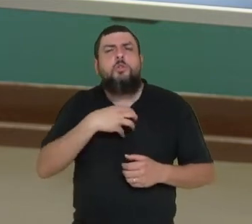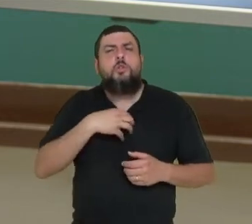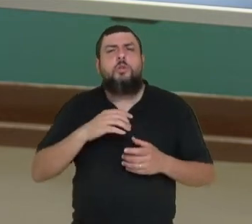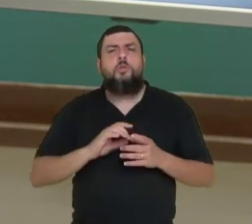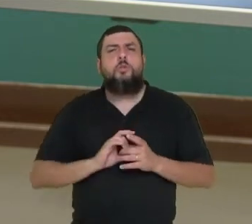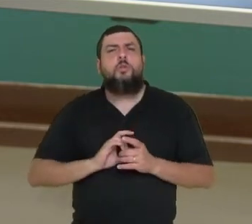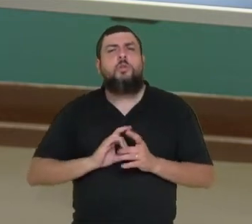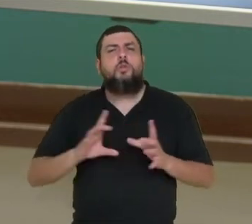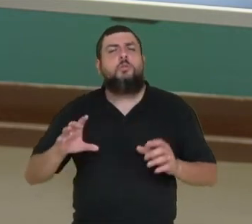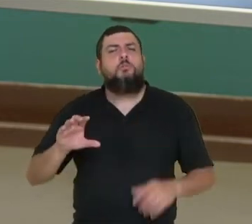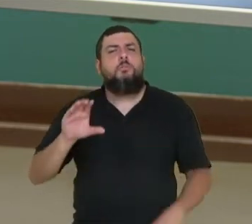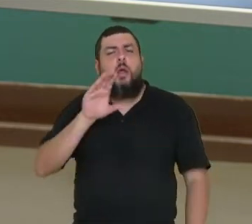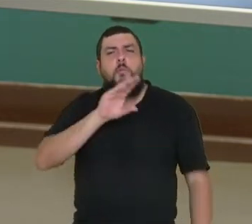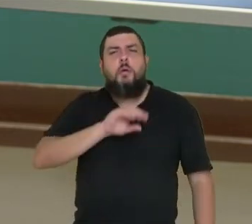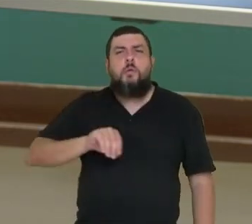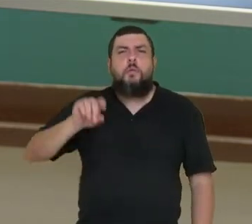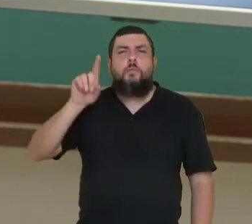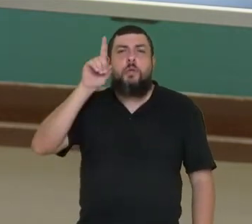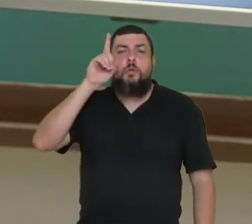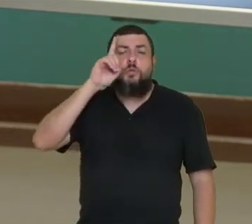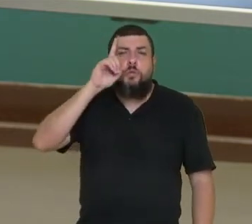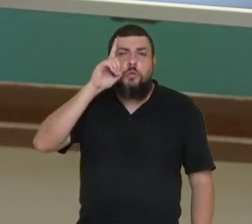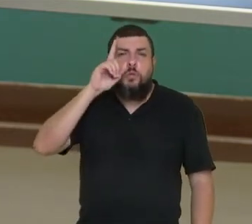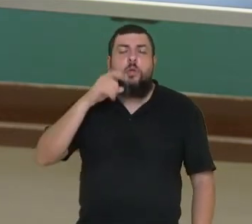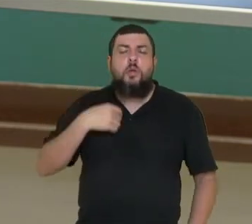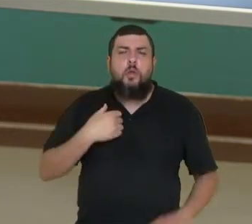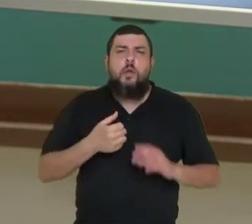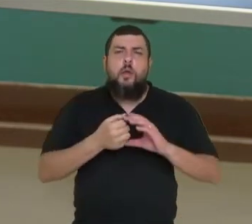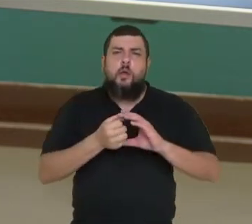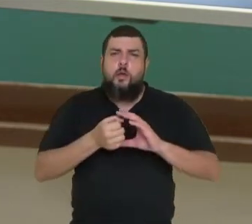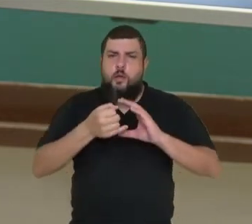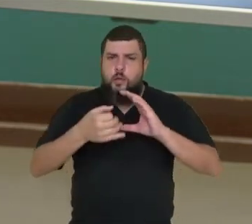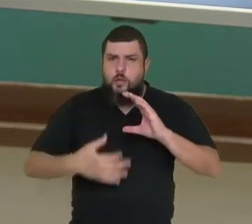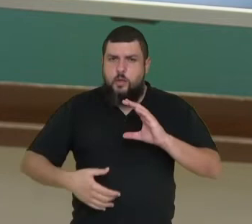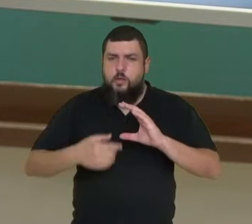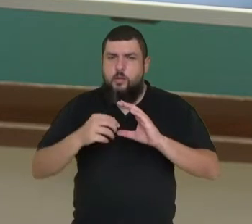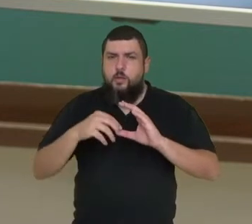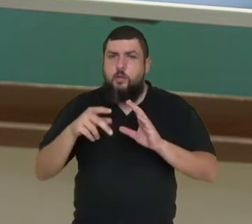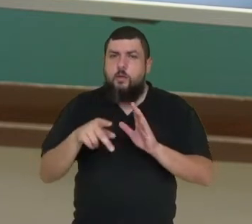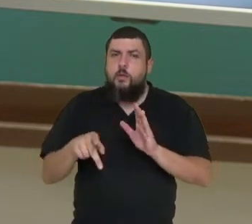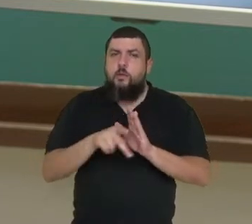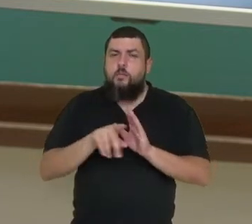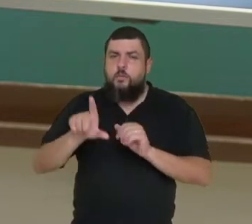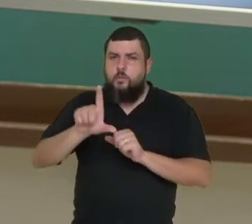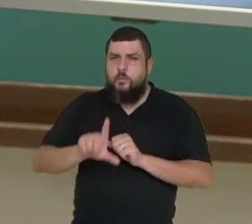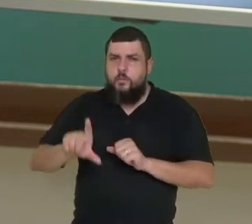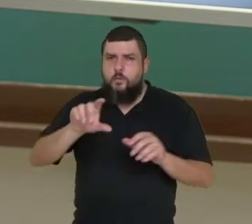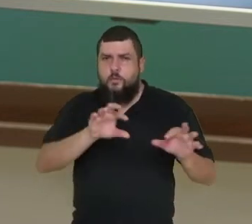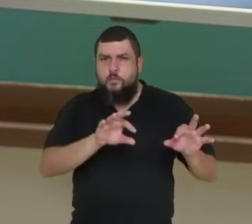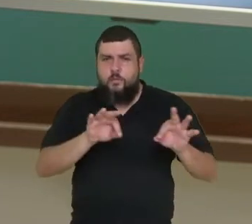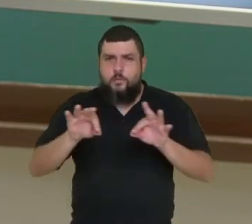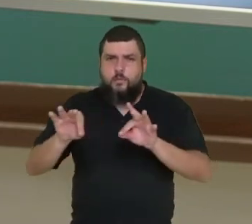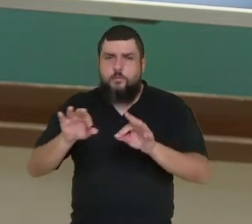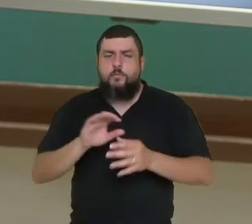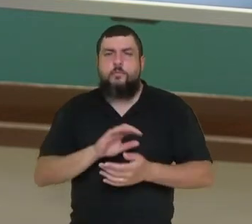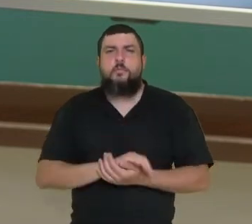linguagem falada no dia a dia, que é uma característica marcante da literatura de cordel,